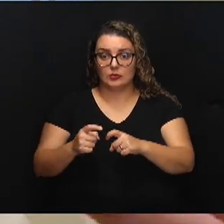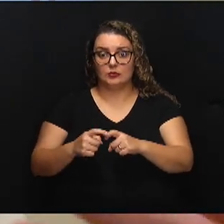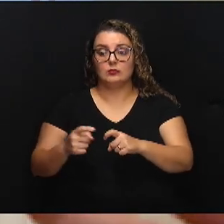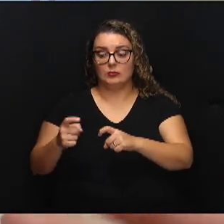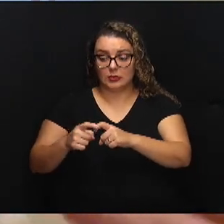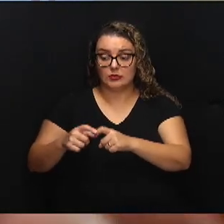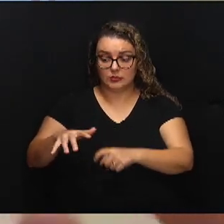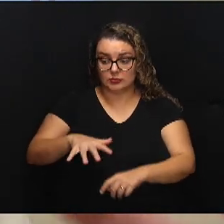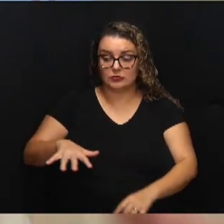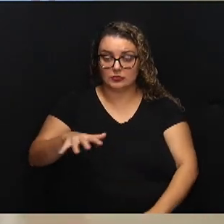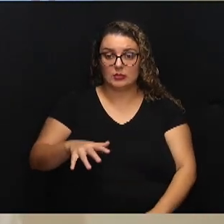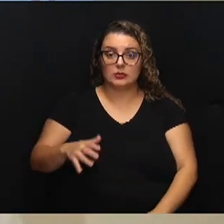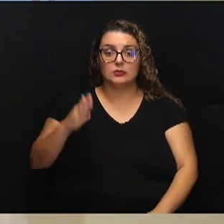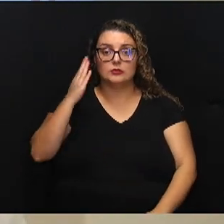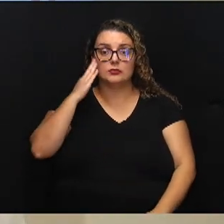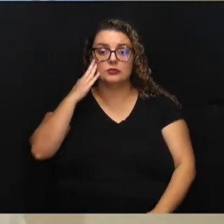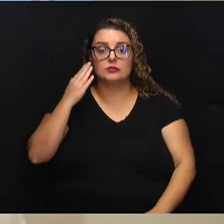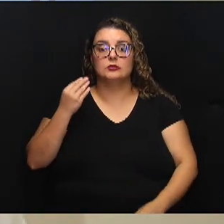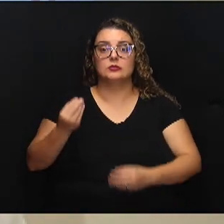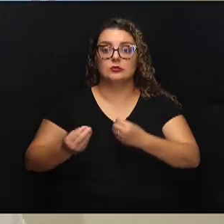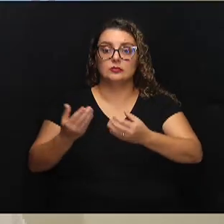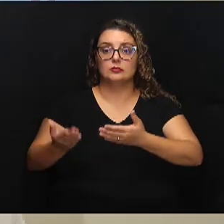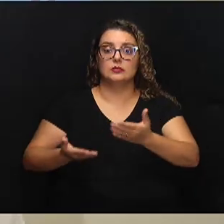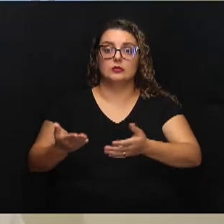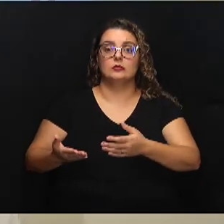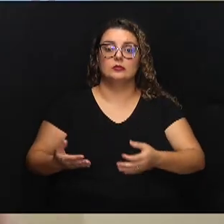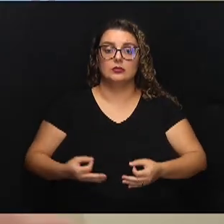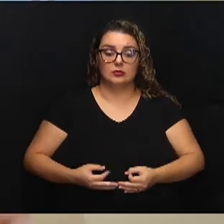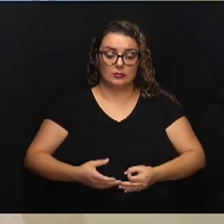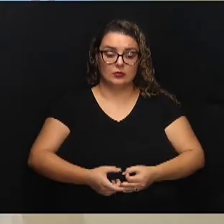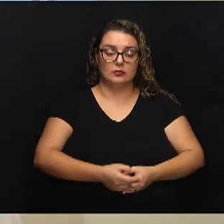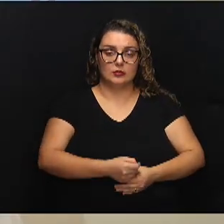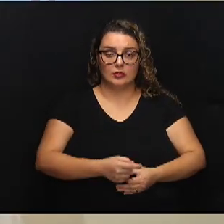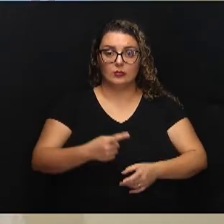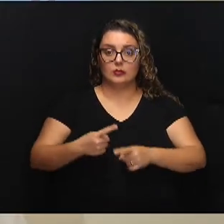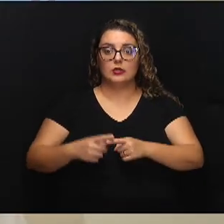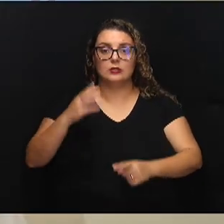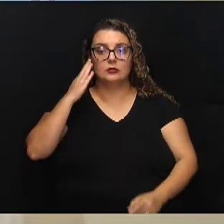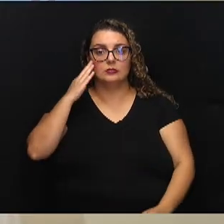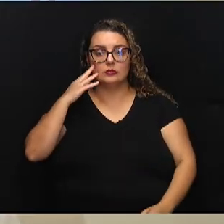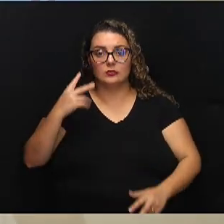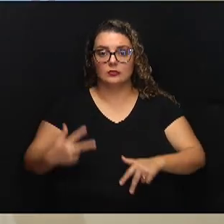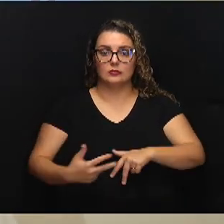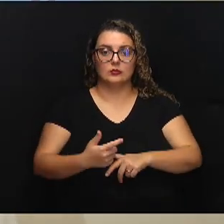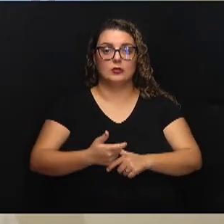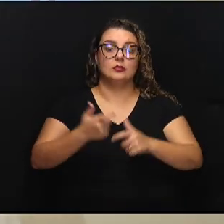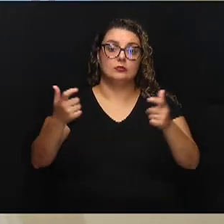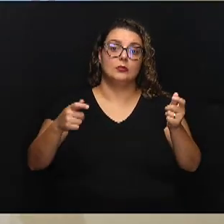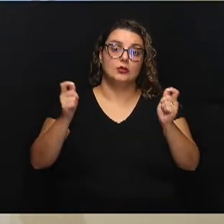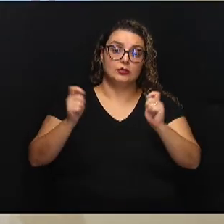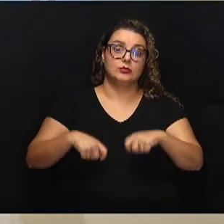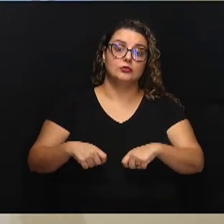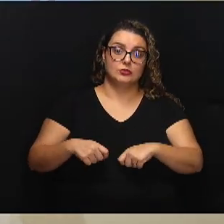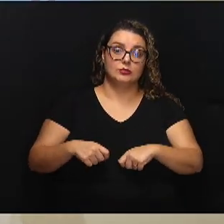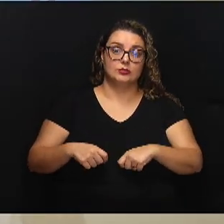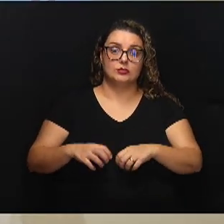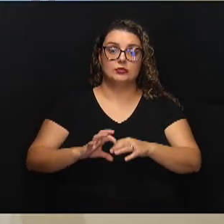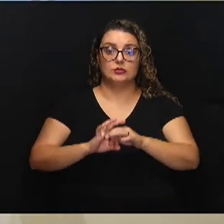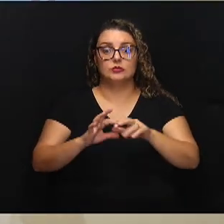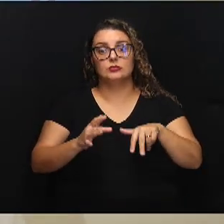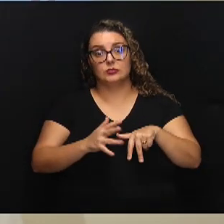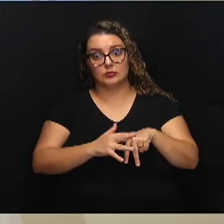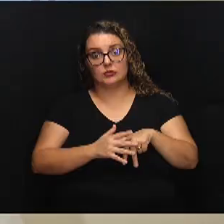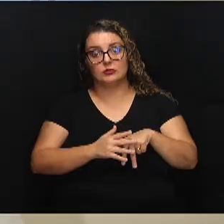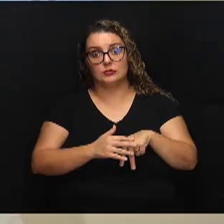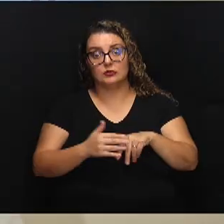médicos também, saberem como tratar o câncer de ovário, porque a gente sabe que a cirurgia tem um potencial muito grande de deixar essa